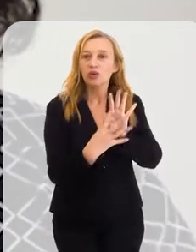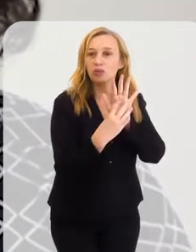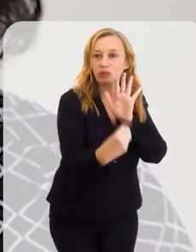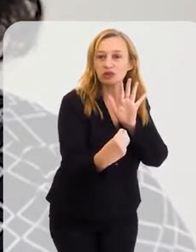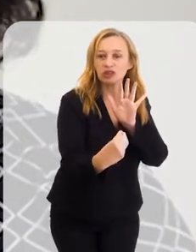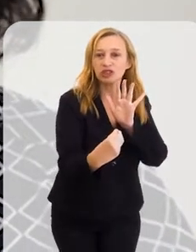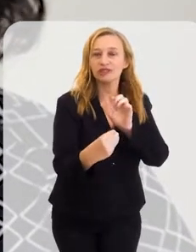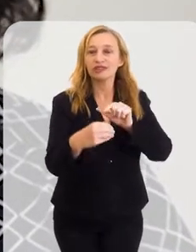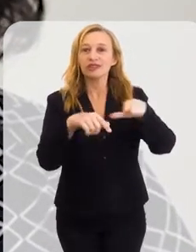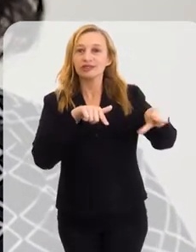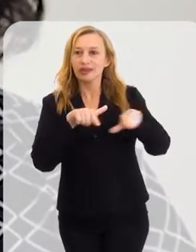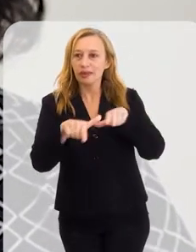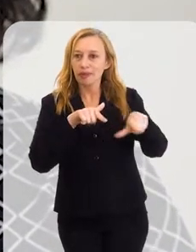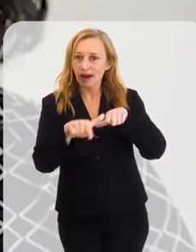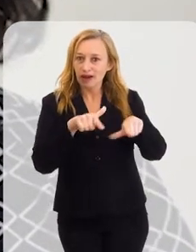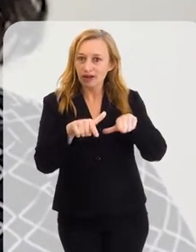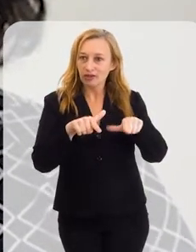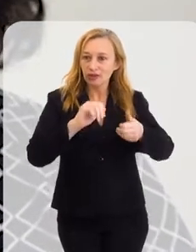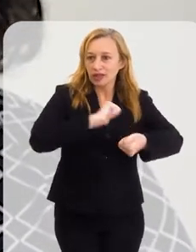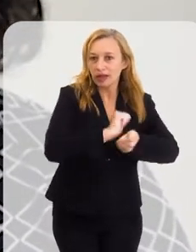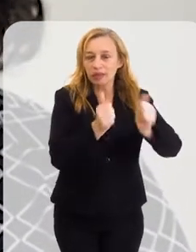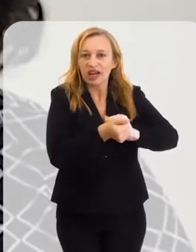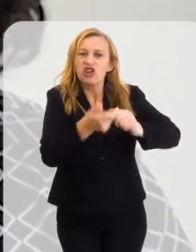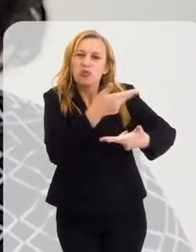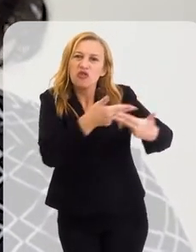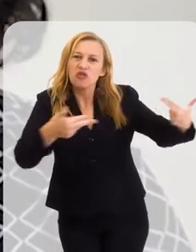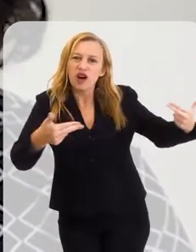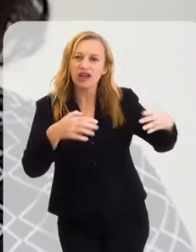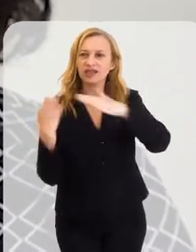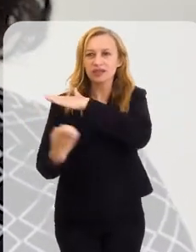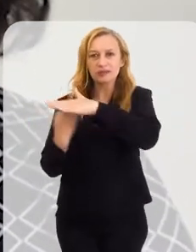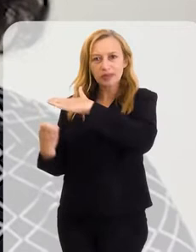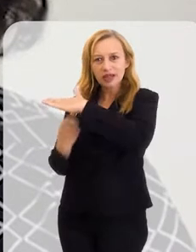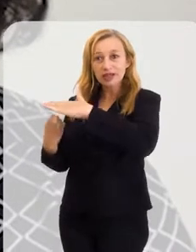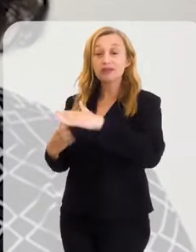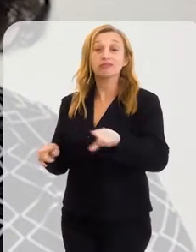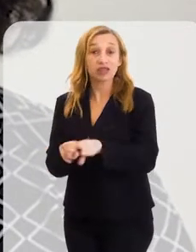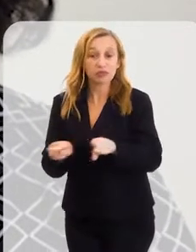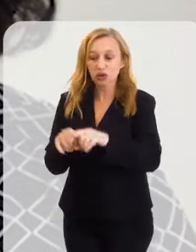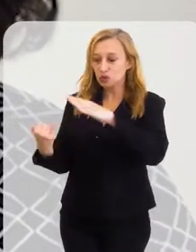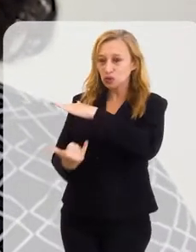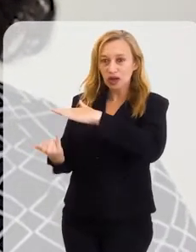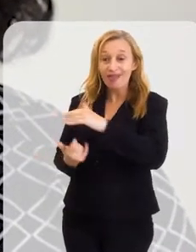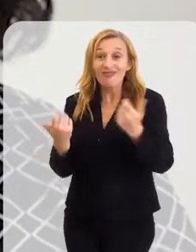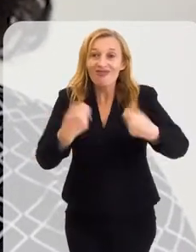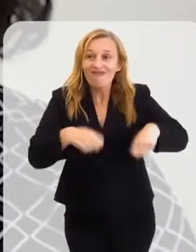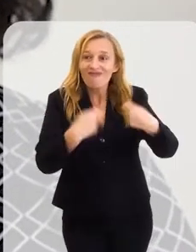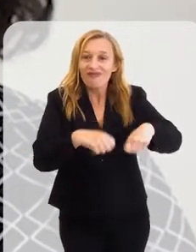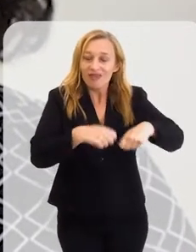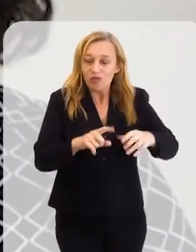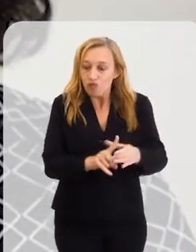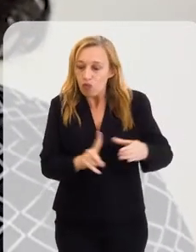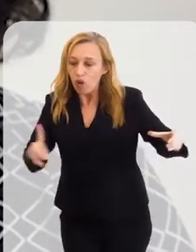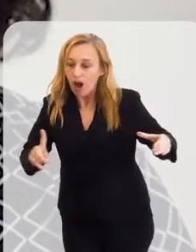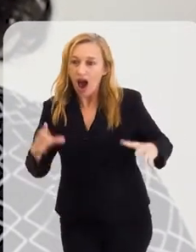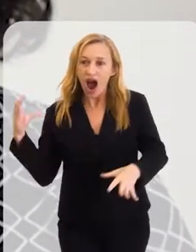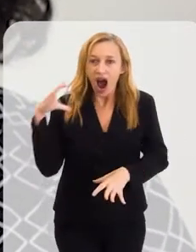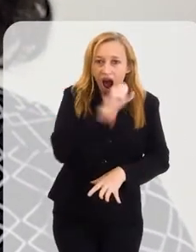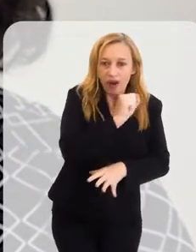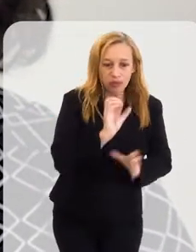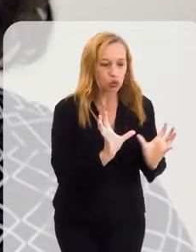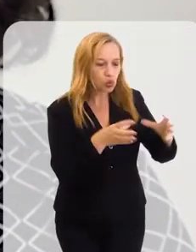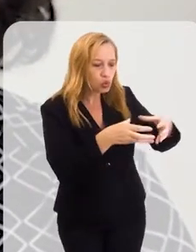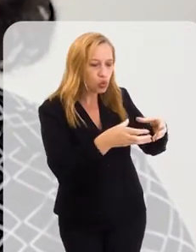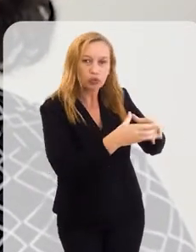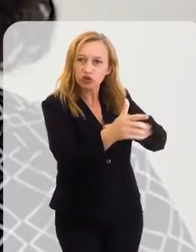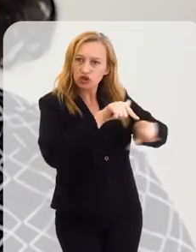pandemia, o modelo de teletrabalho foi adotado por diversas empresas e instituições. A necessidade de isolar o mais rápido